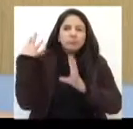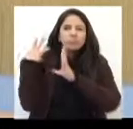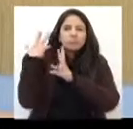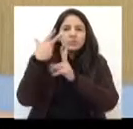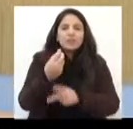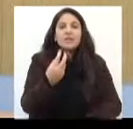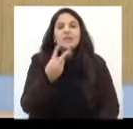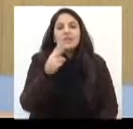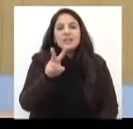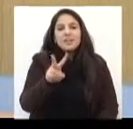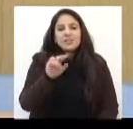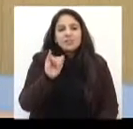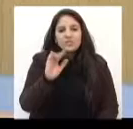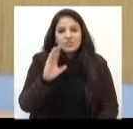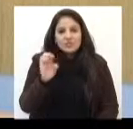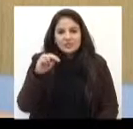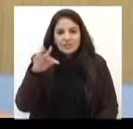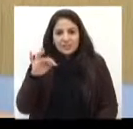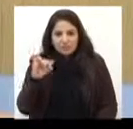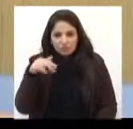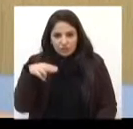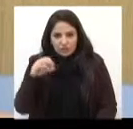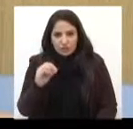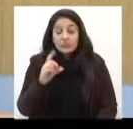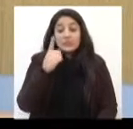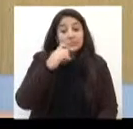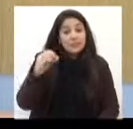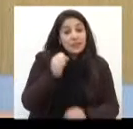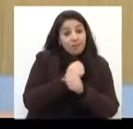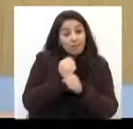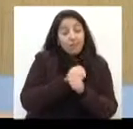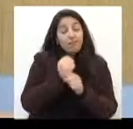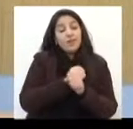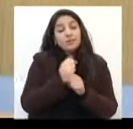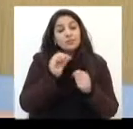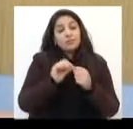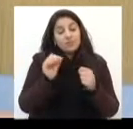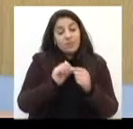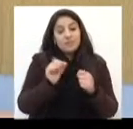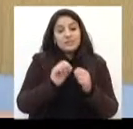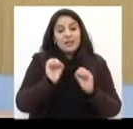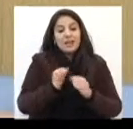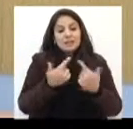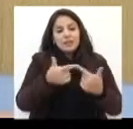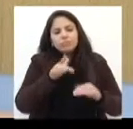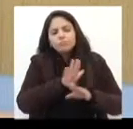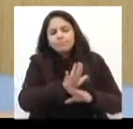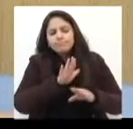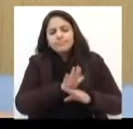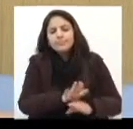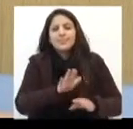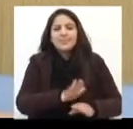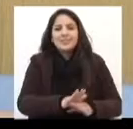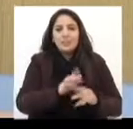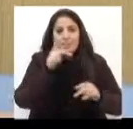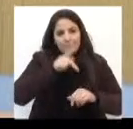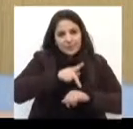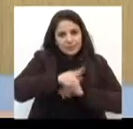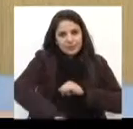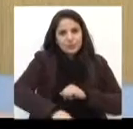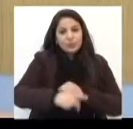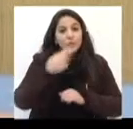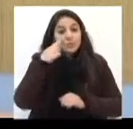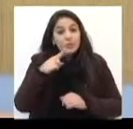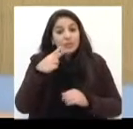a história dos Vincentinos. Há 100 anos, a entidade realiza ações de caridade em Passo Fundo. Acompanhe um trecho